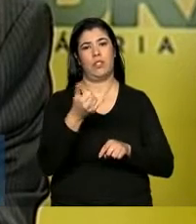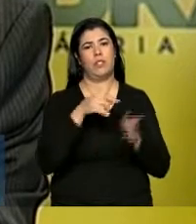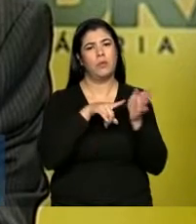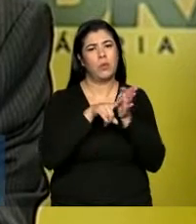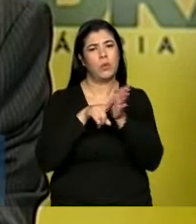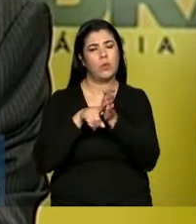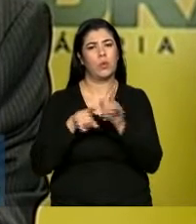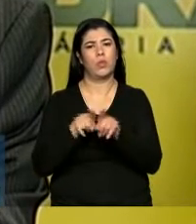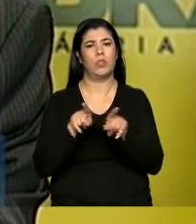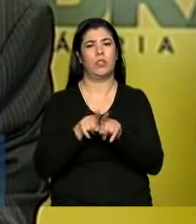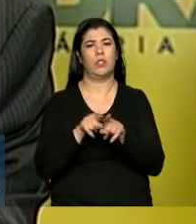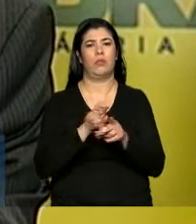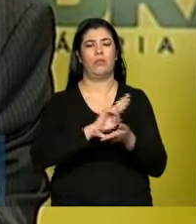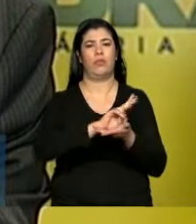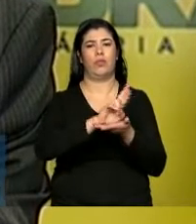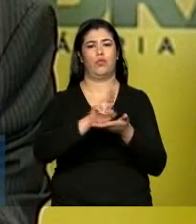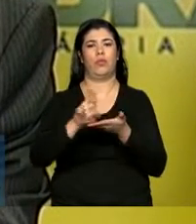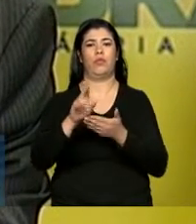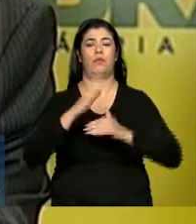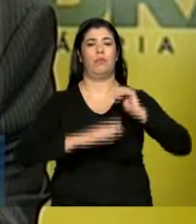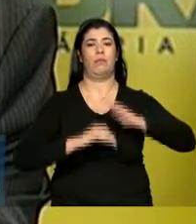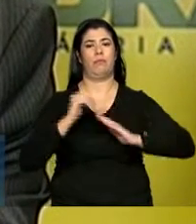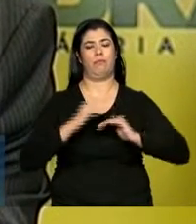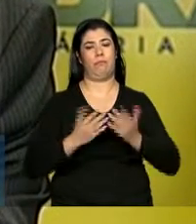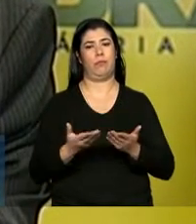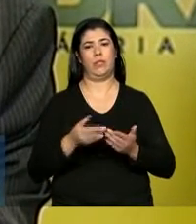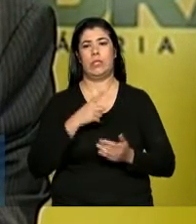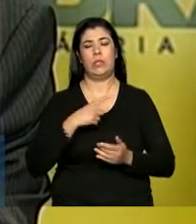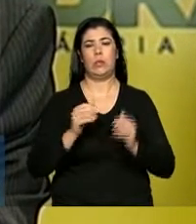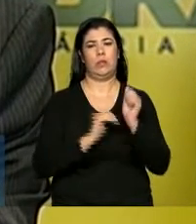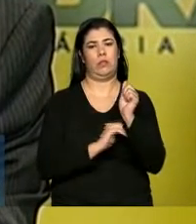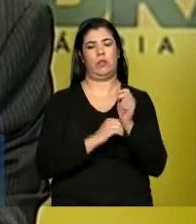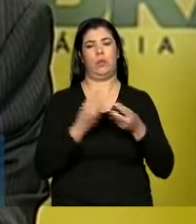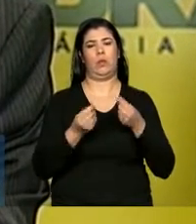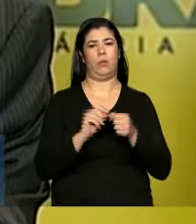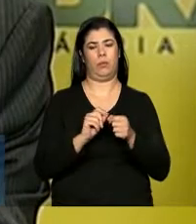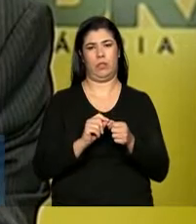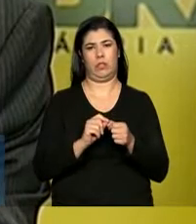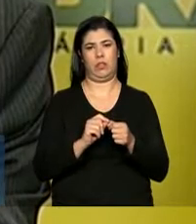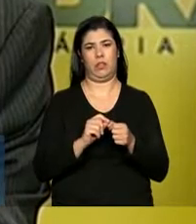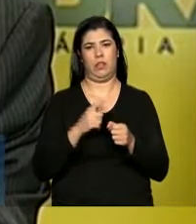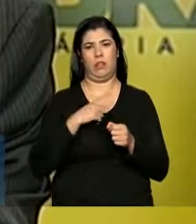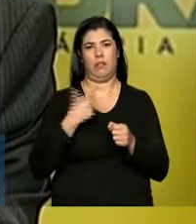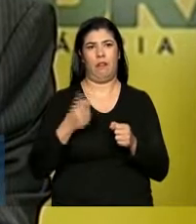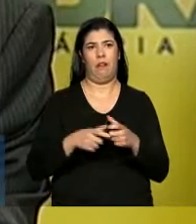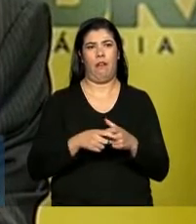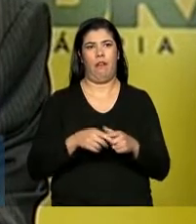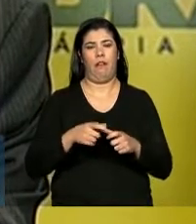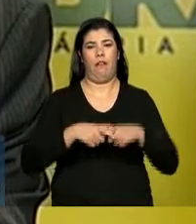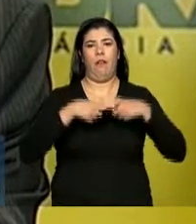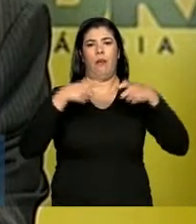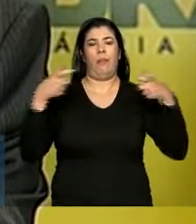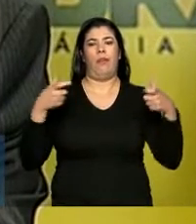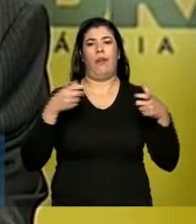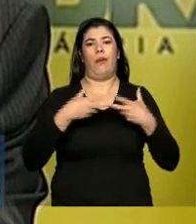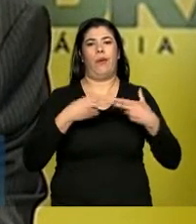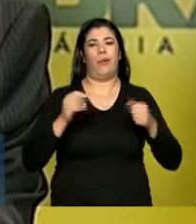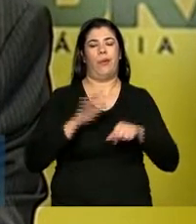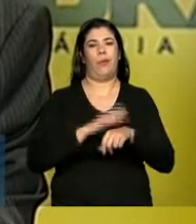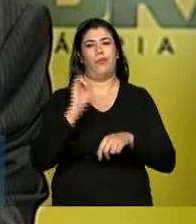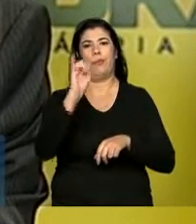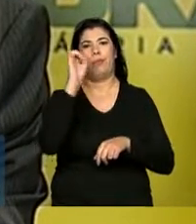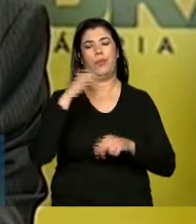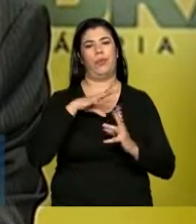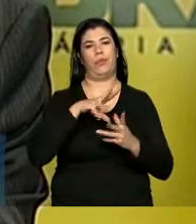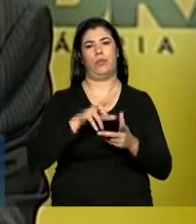diagnóstico quanto as linhas de atuação. Não há segredo nisso, não há panaceia, não há bala de prata, não vai ser uma